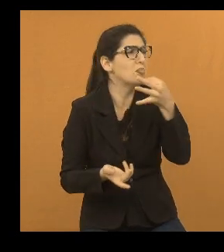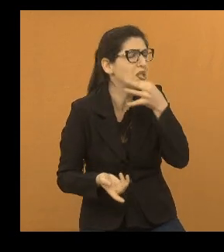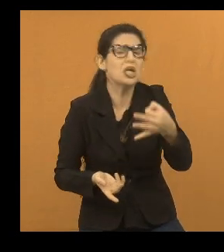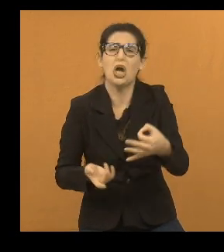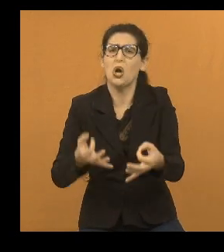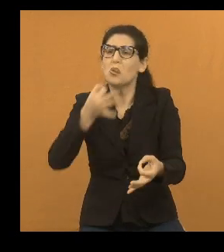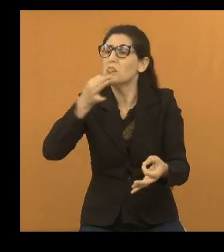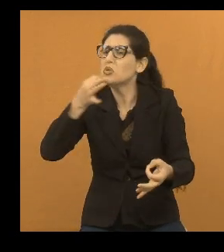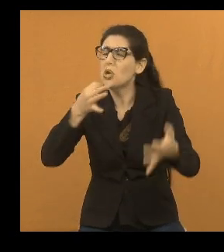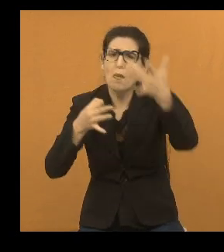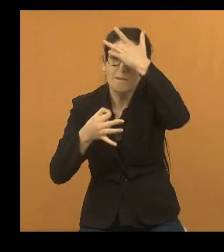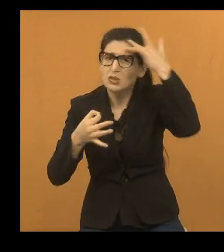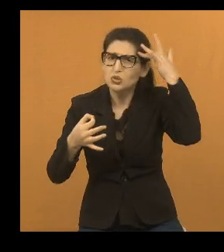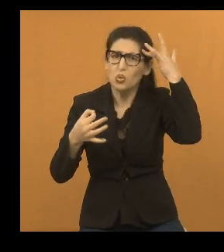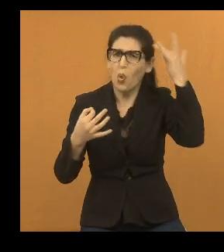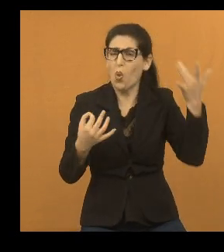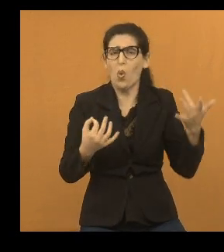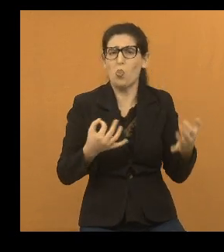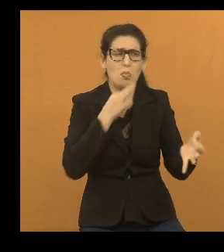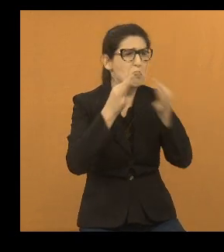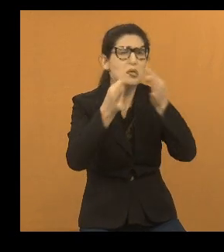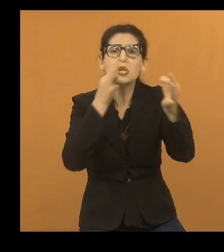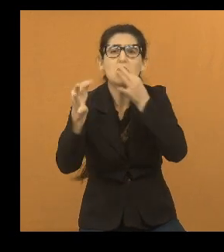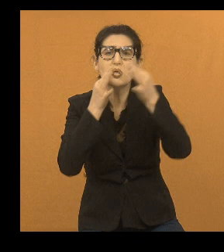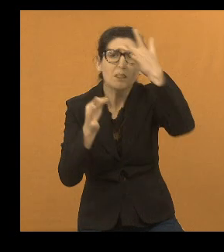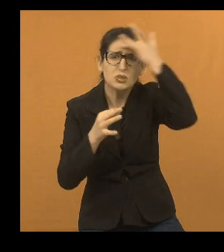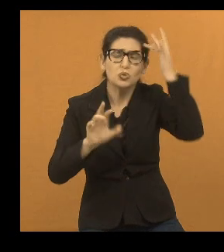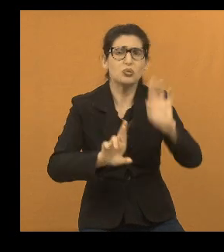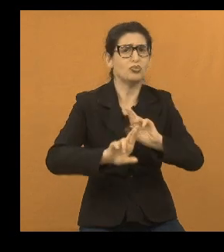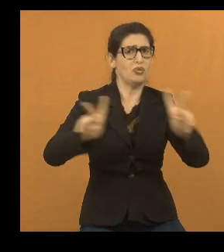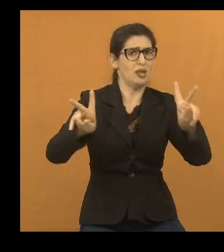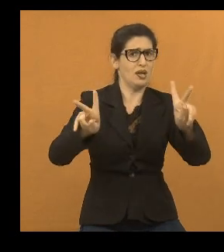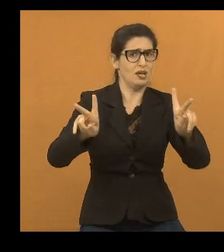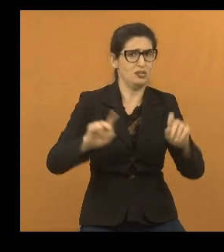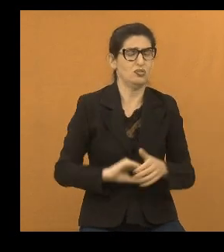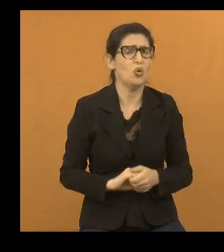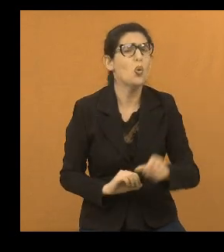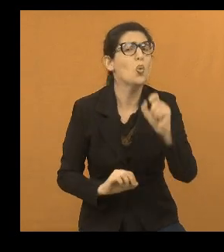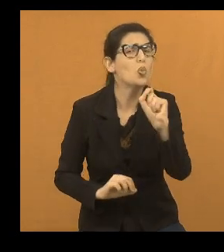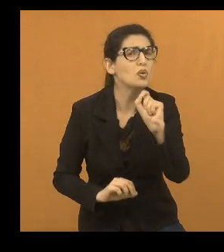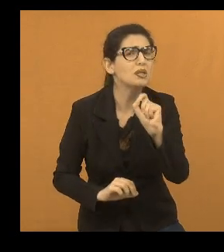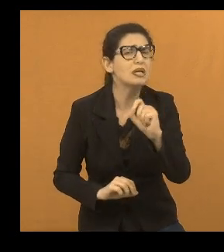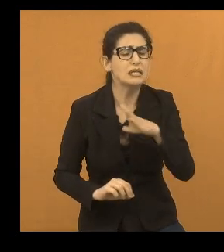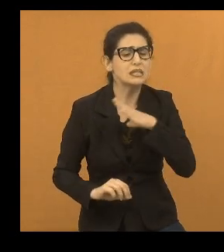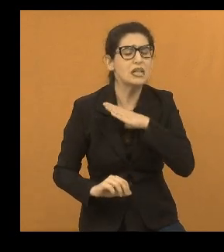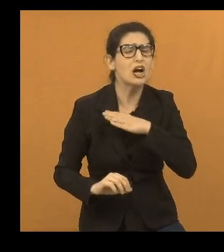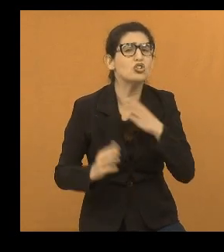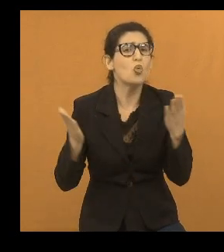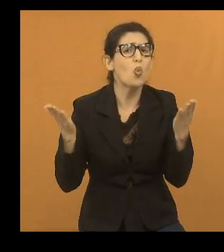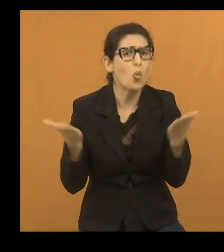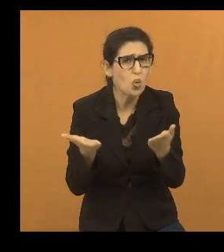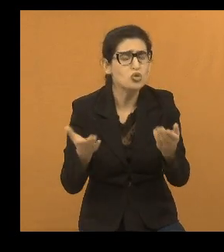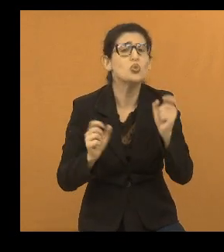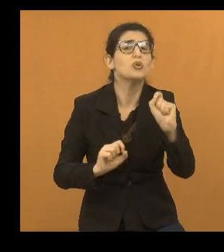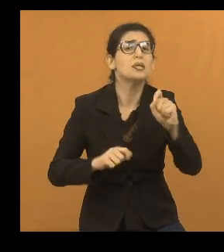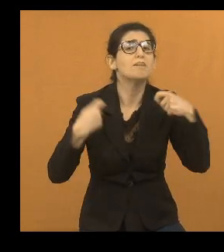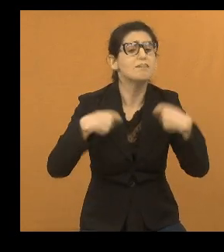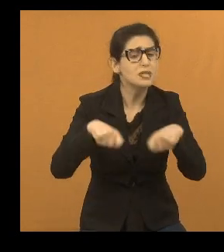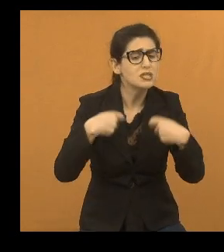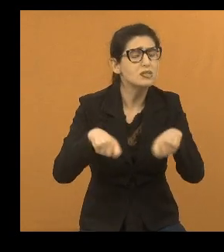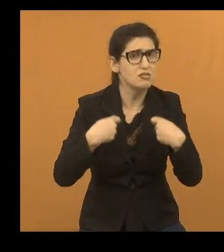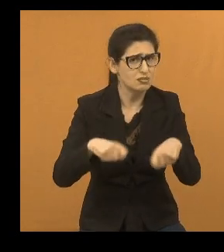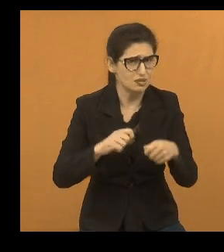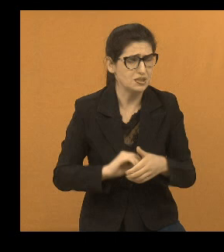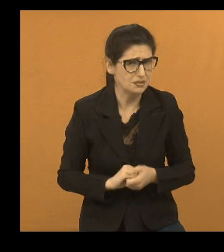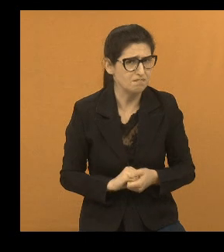sociedade civil, justamente para poder fazer um diagnóstico do que a cidade é hoje, quais são os anseios da população e qual que é a